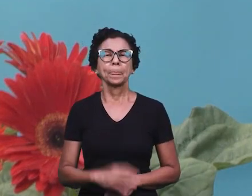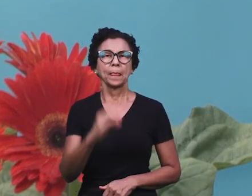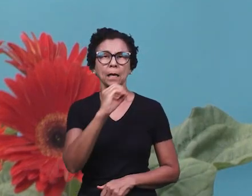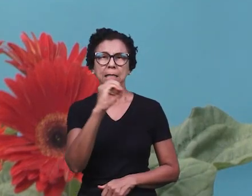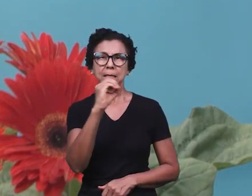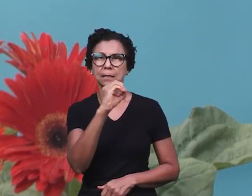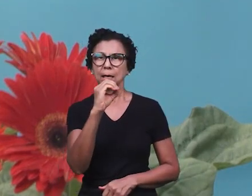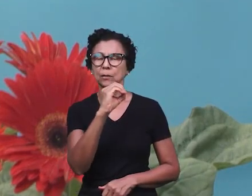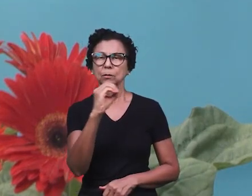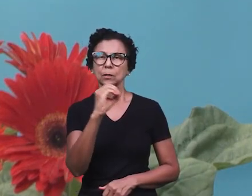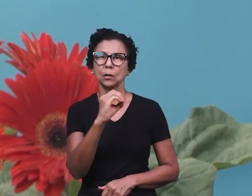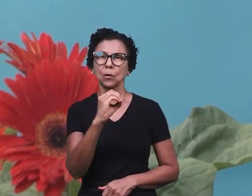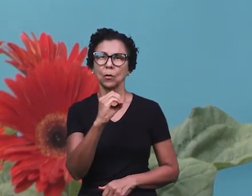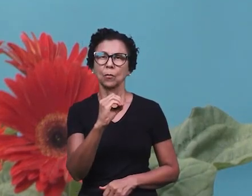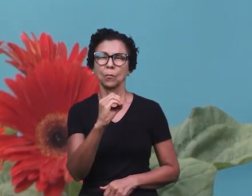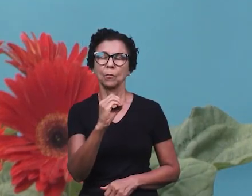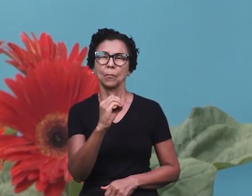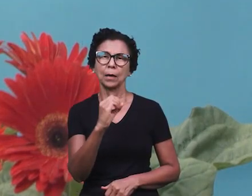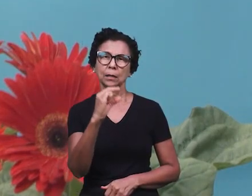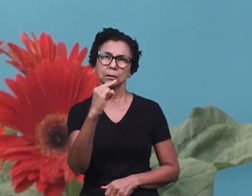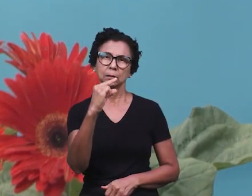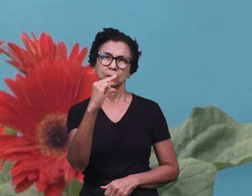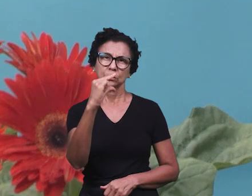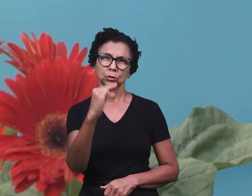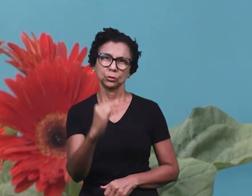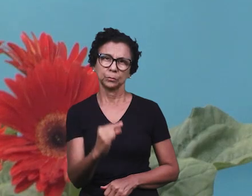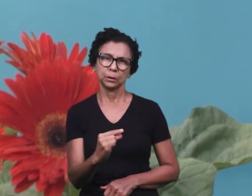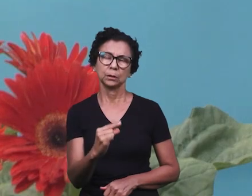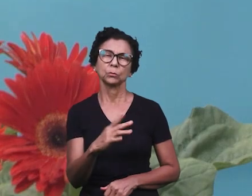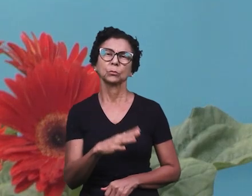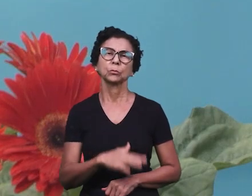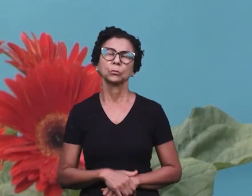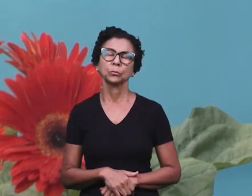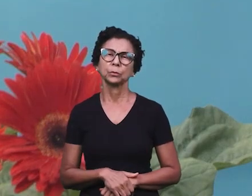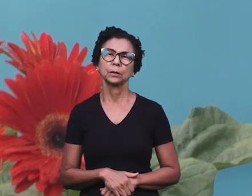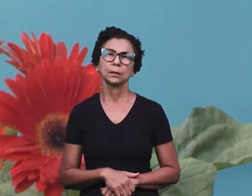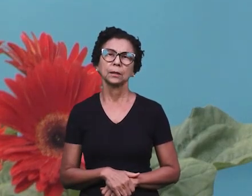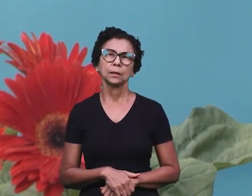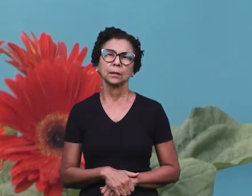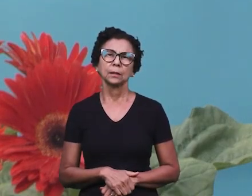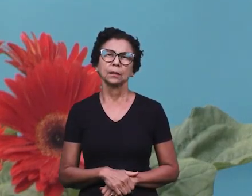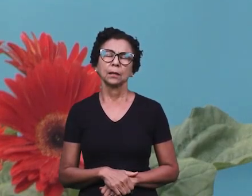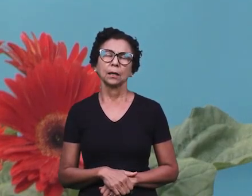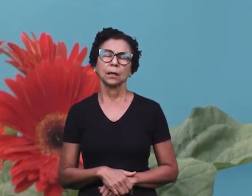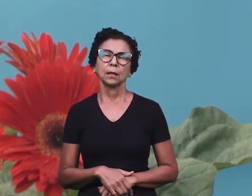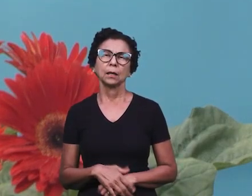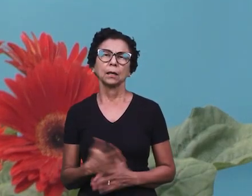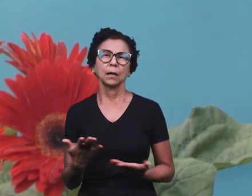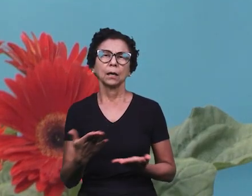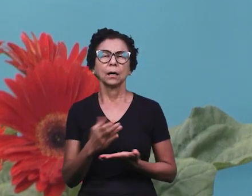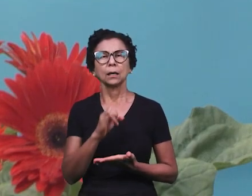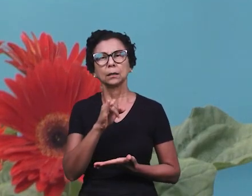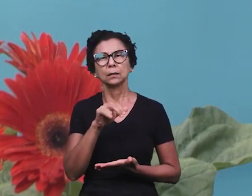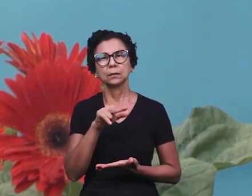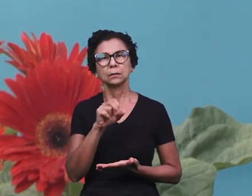se diminui, muitas vezes se diminui a quantidade de unidades de insulina. Enfim, é uma dieta que tem uma resposta muito boa, um pouquinho